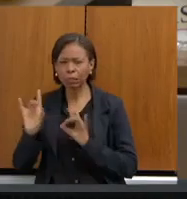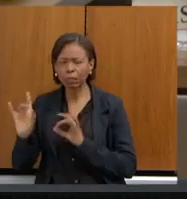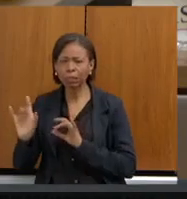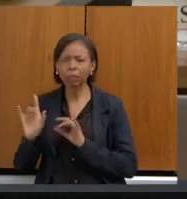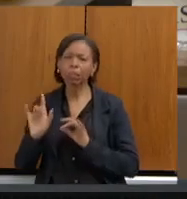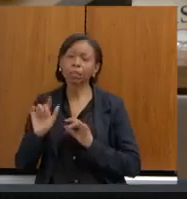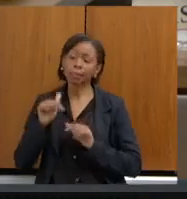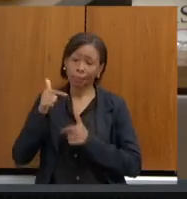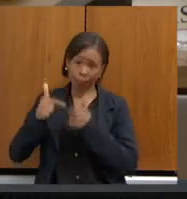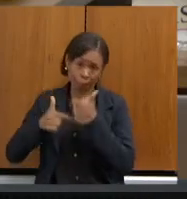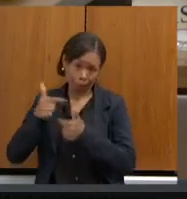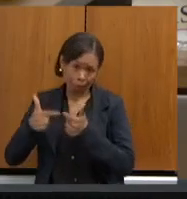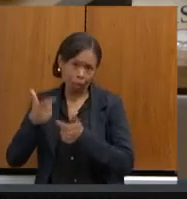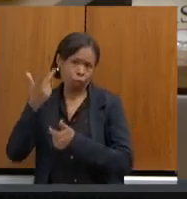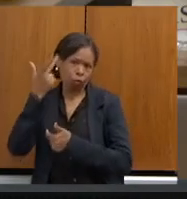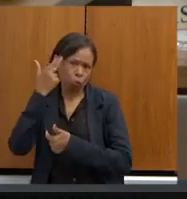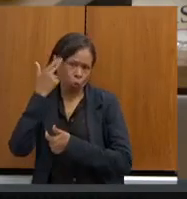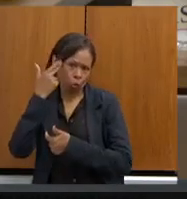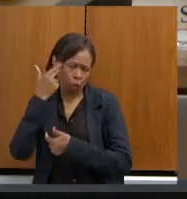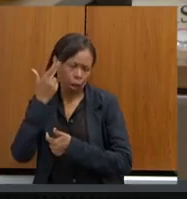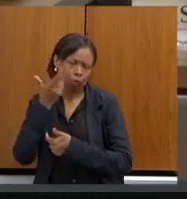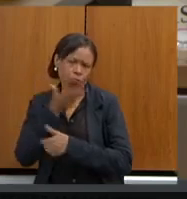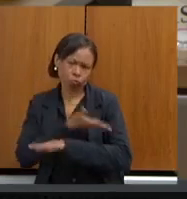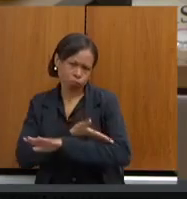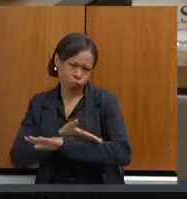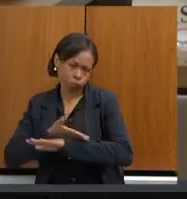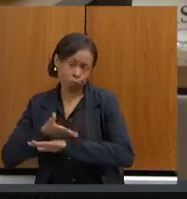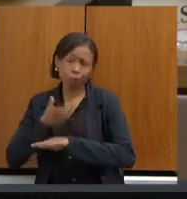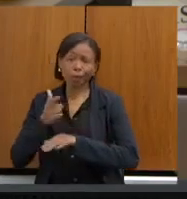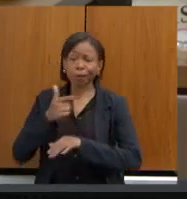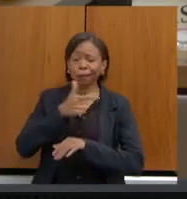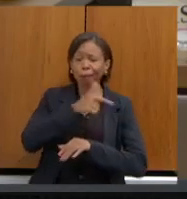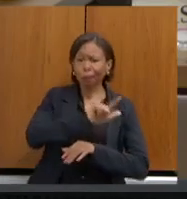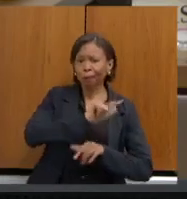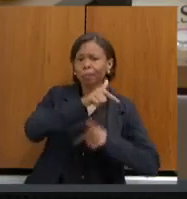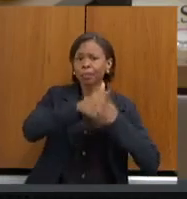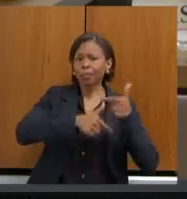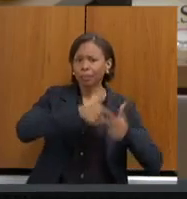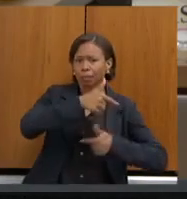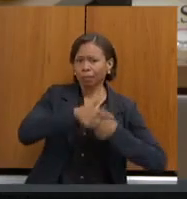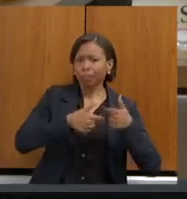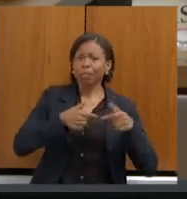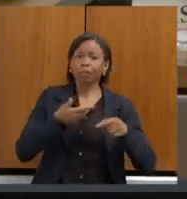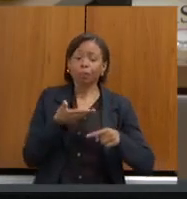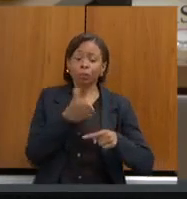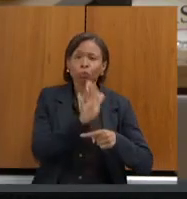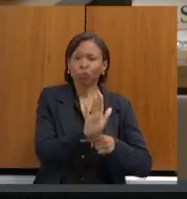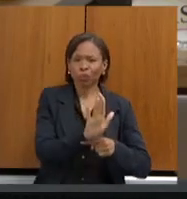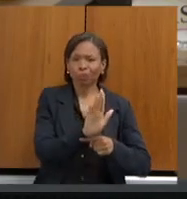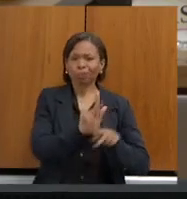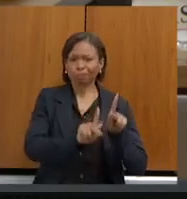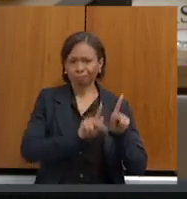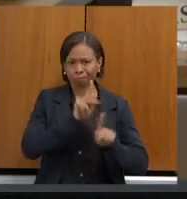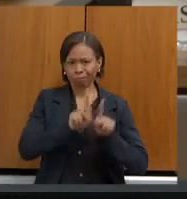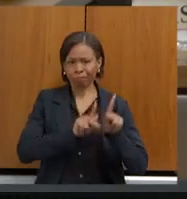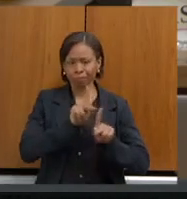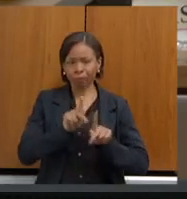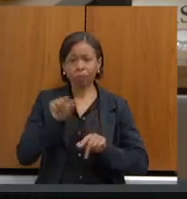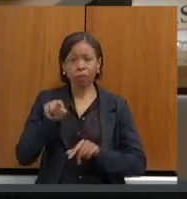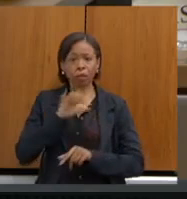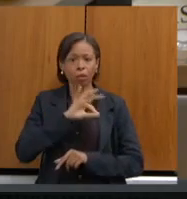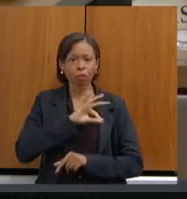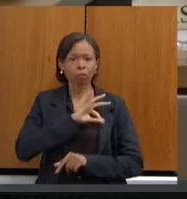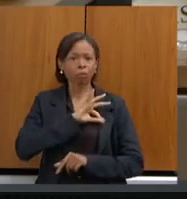operação nós tivemos que avançar em outras linhas e outras necessidades da população só nós tivemos fazendo ações